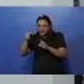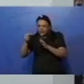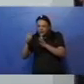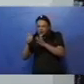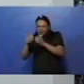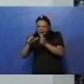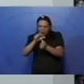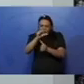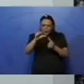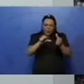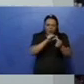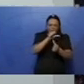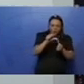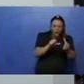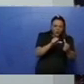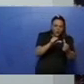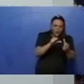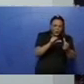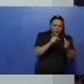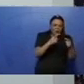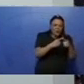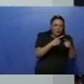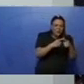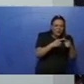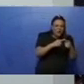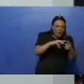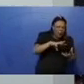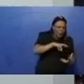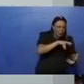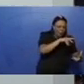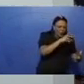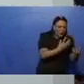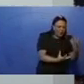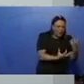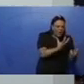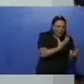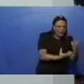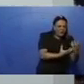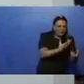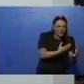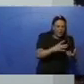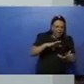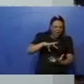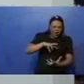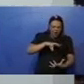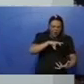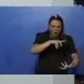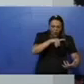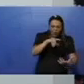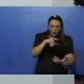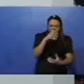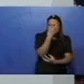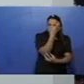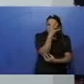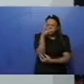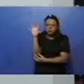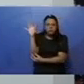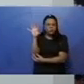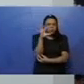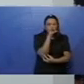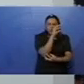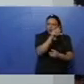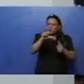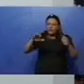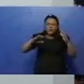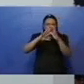caminha para se tornar um dos anos mais quentes. O planeta enfrenta um número crescente de eventos climáticos extremos. Neste ano,